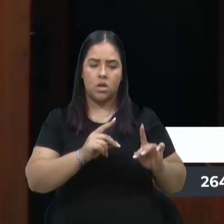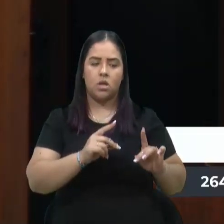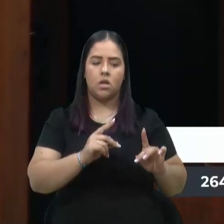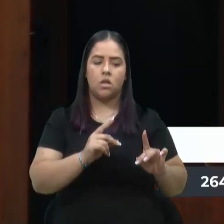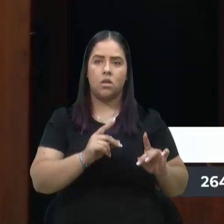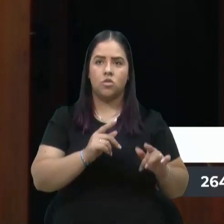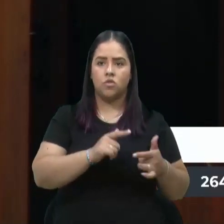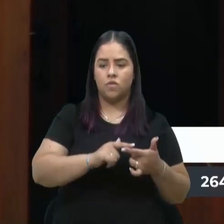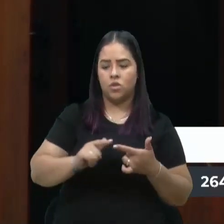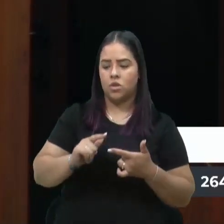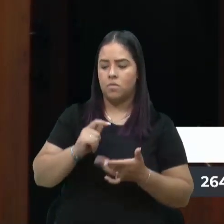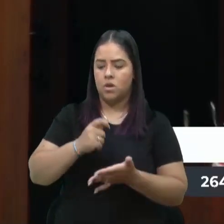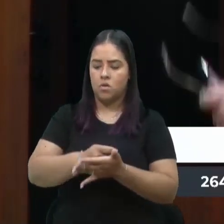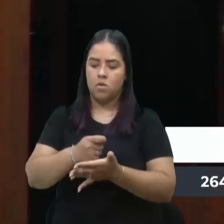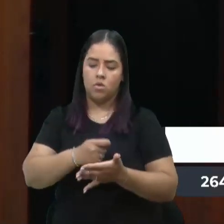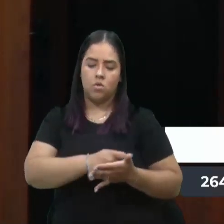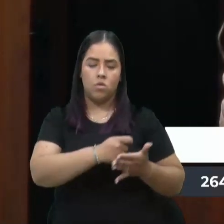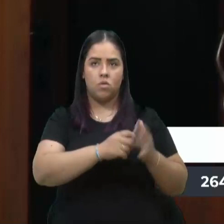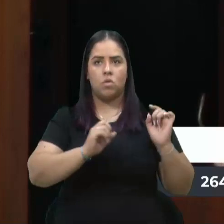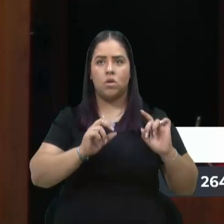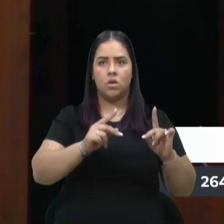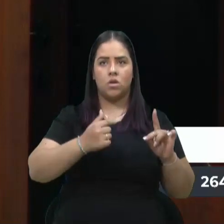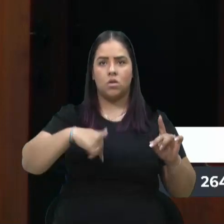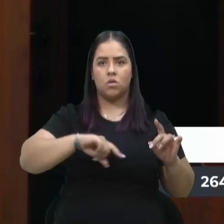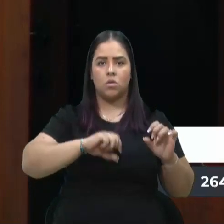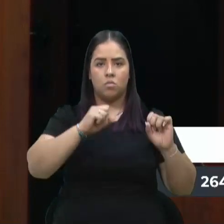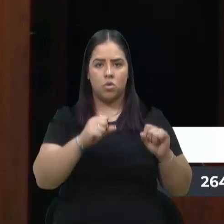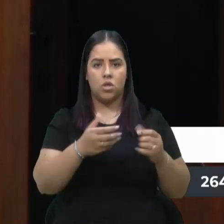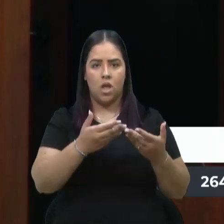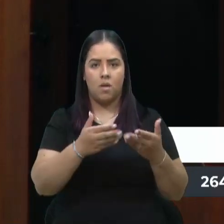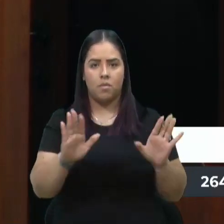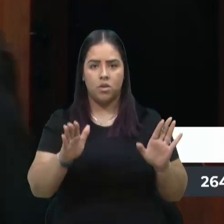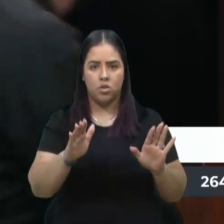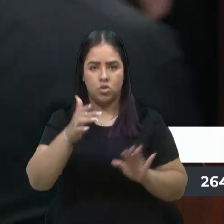foi resolvido, ok, nós podemos reabrir o processo.